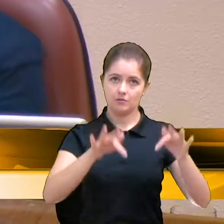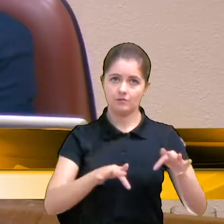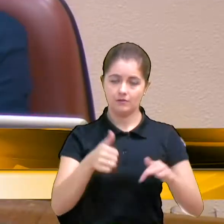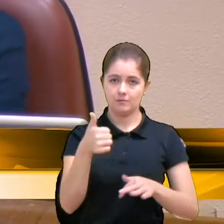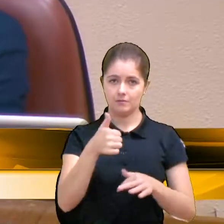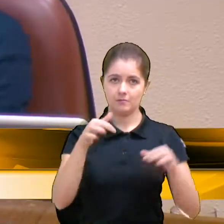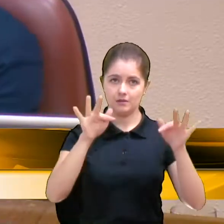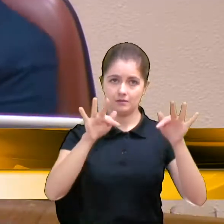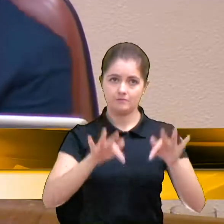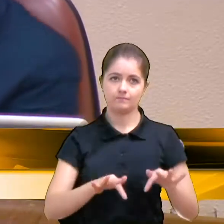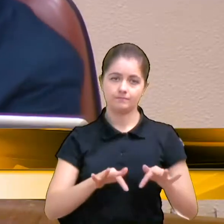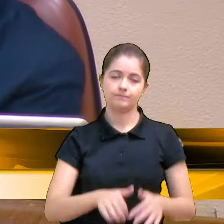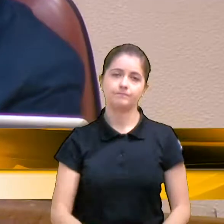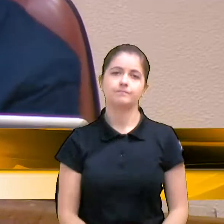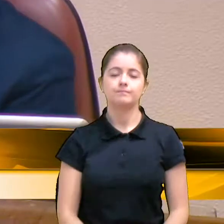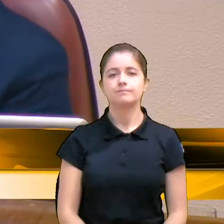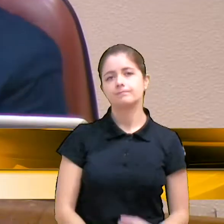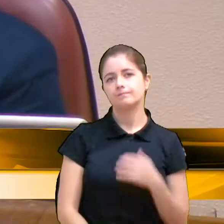discussão.